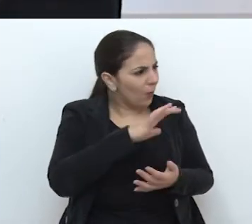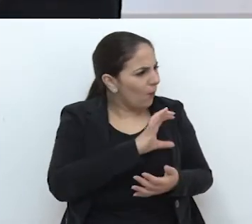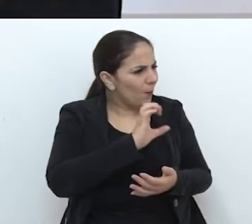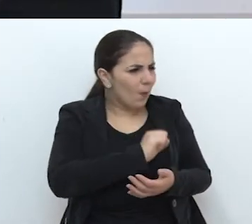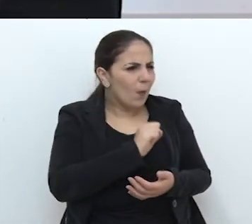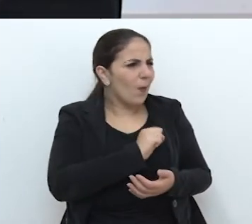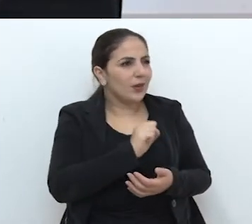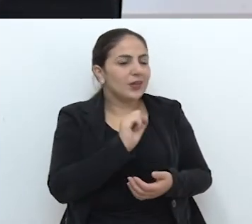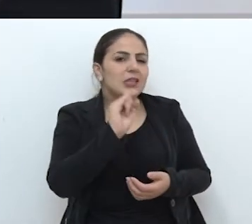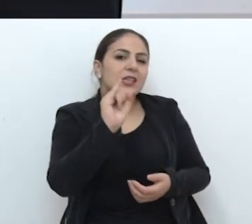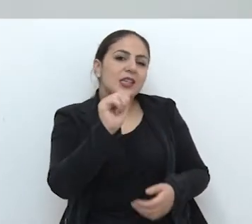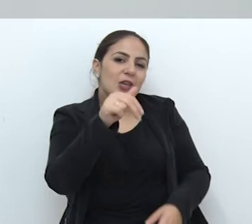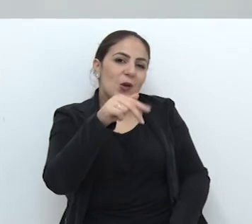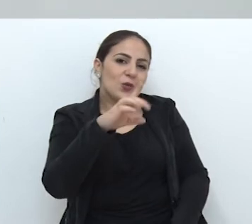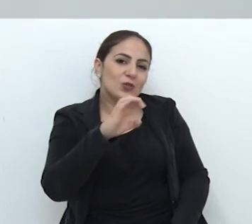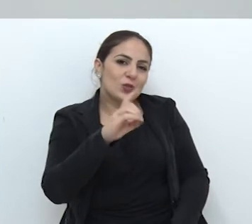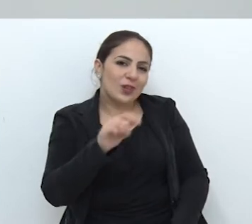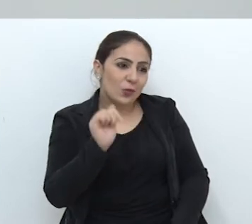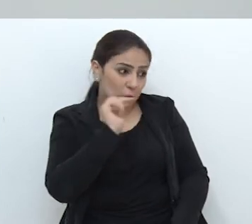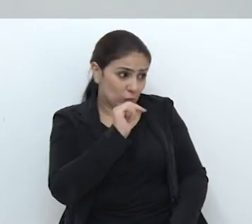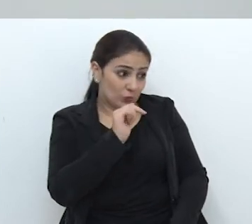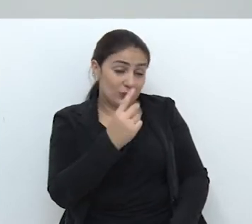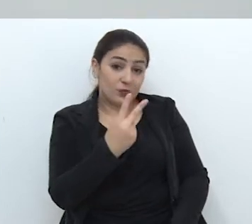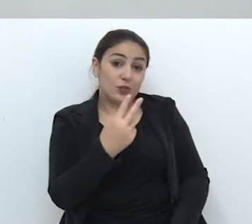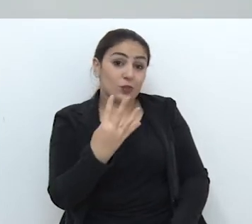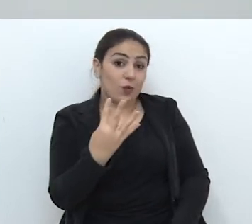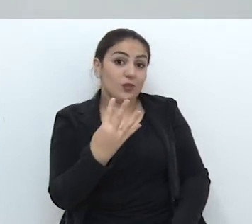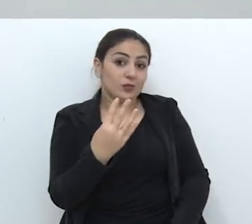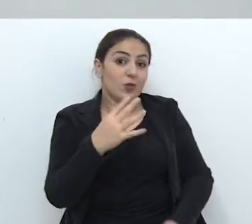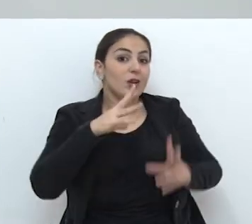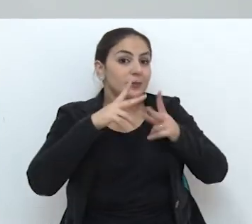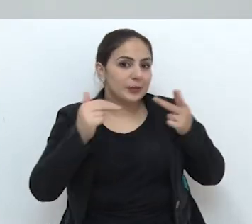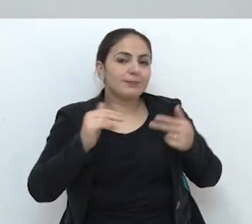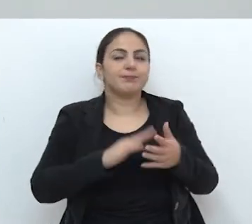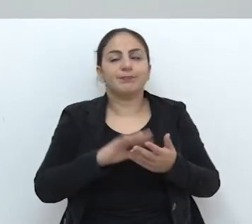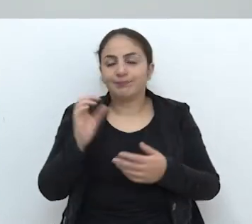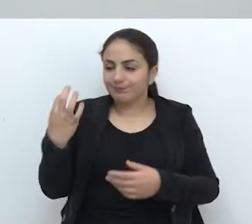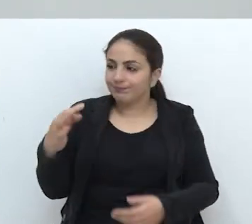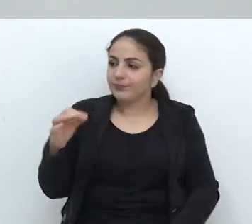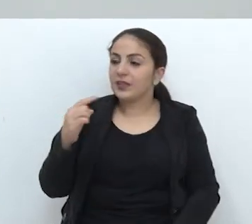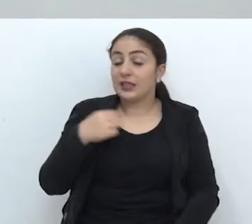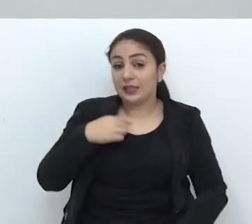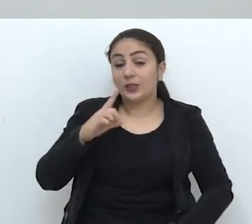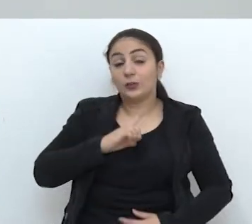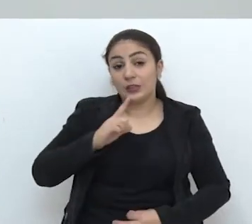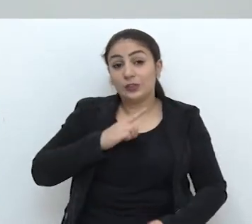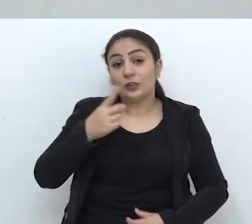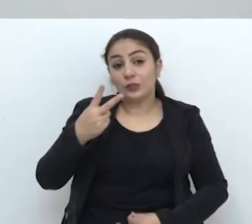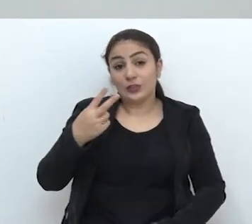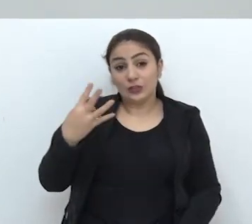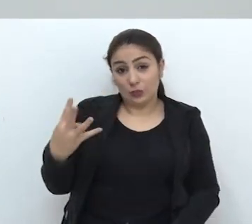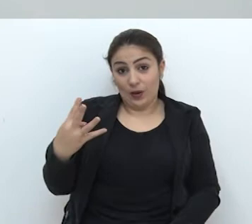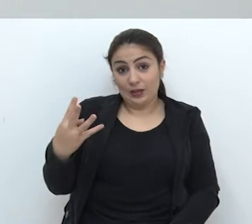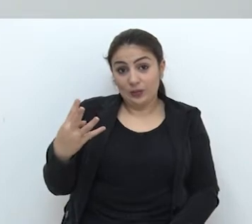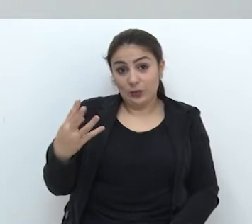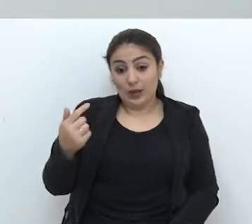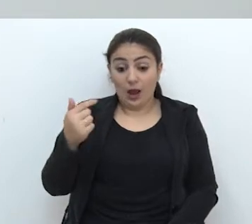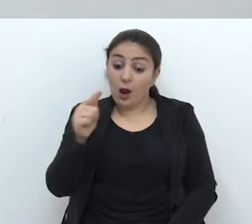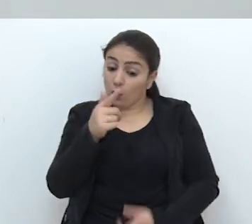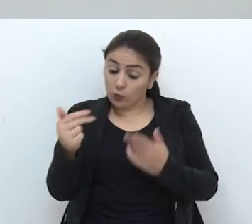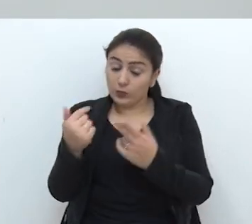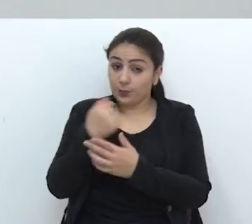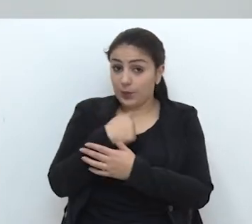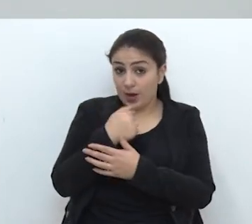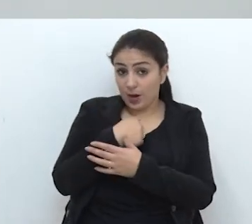um amor incondicional, só você tem 24 animais. Sim, eu tenho 24 animais sob a minha tutela, alguns meus,